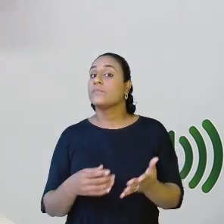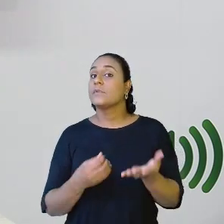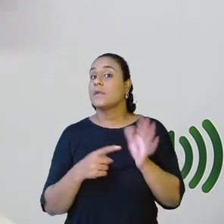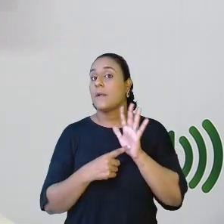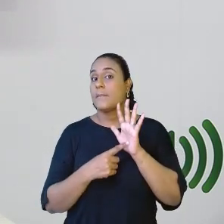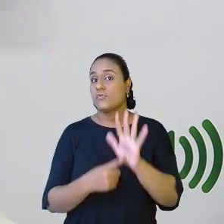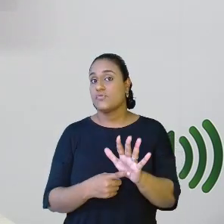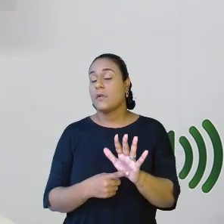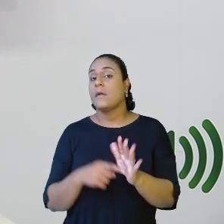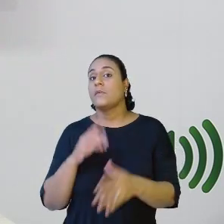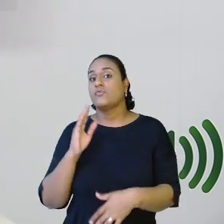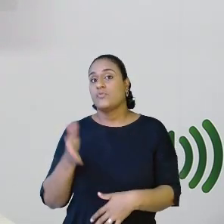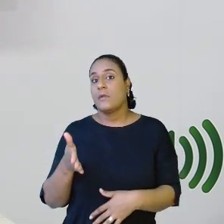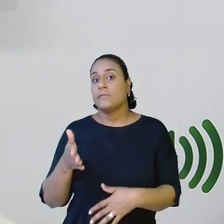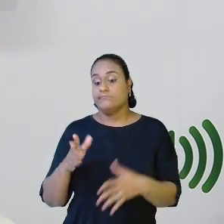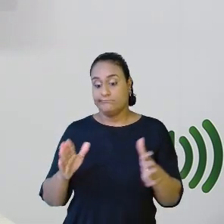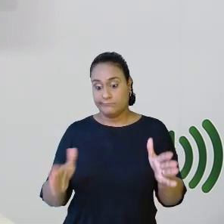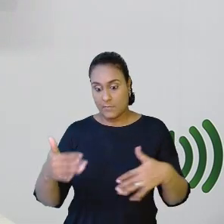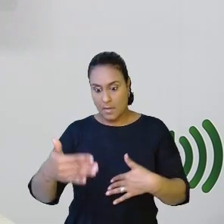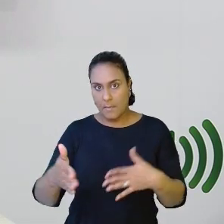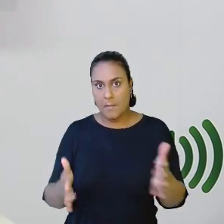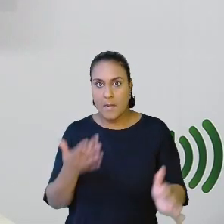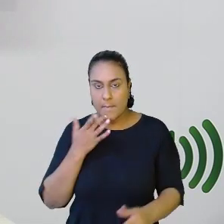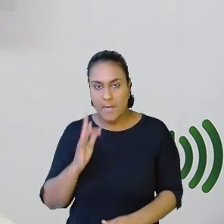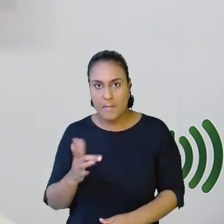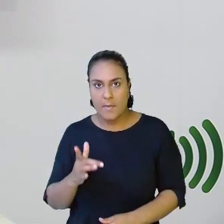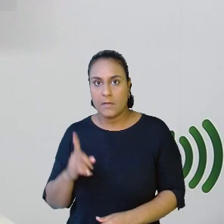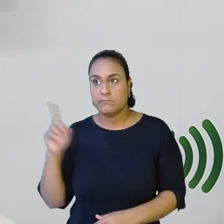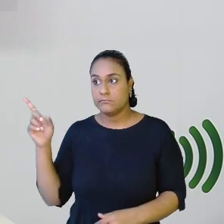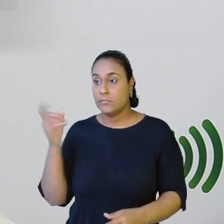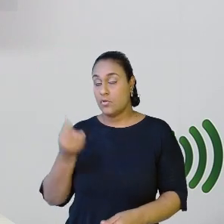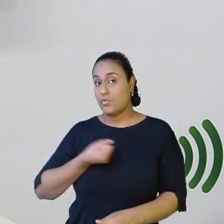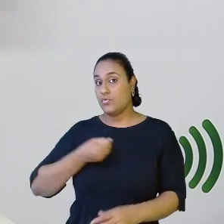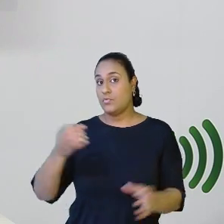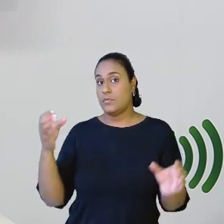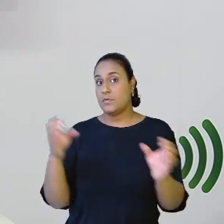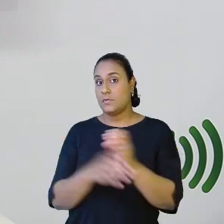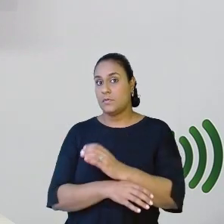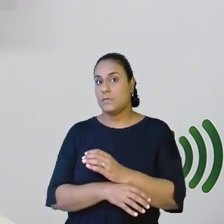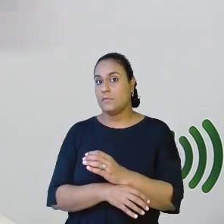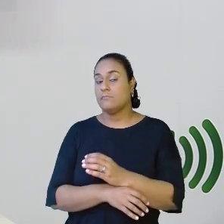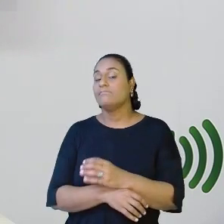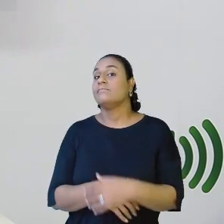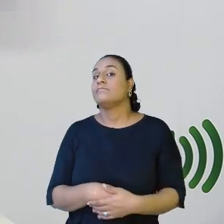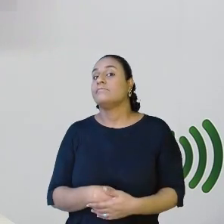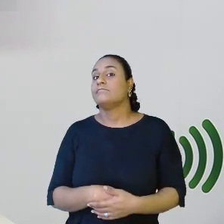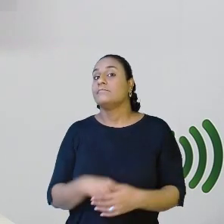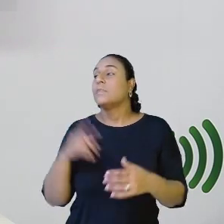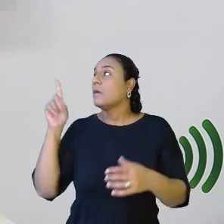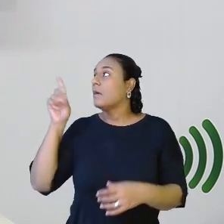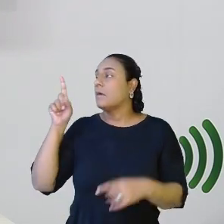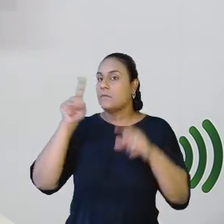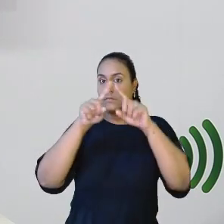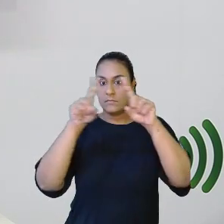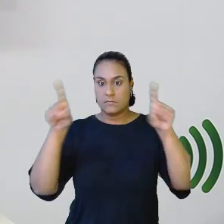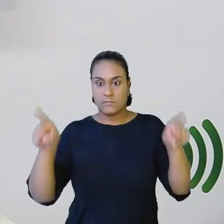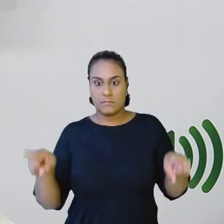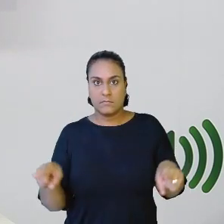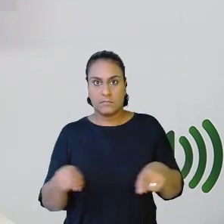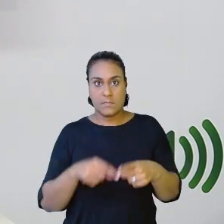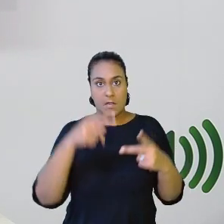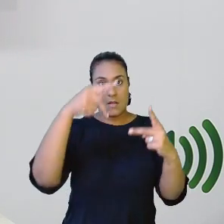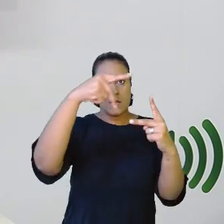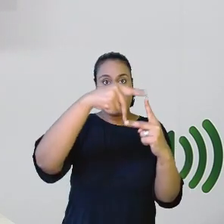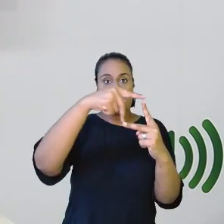mostrado no material dourado, o meu inteiro aí está dividido em 100 partes, correto? Olha